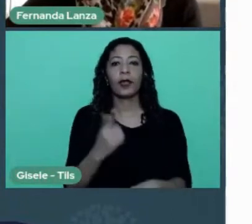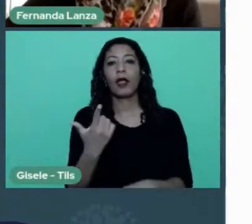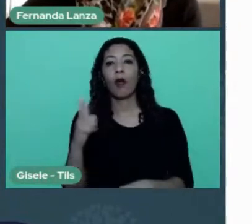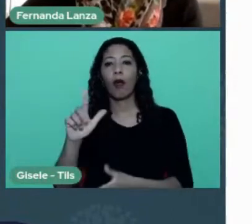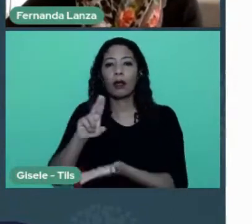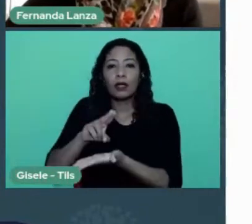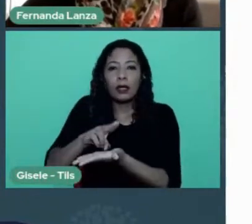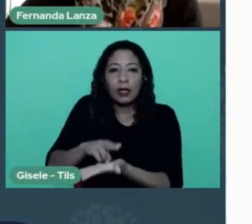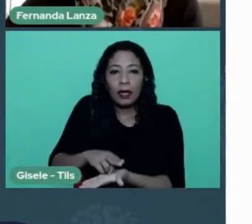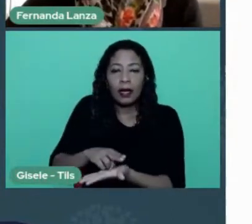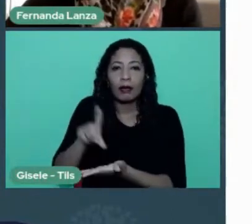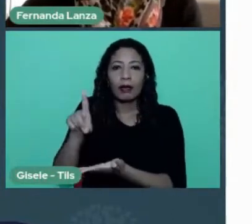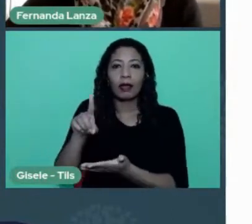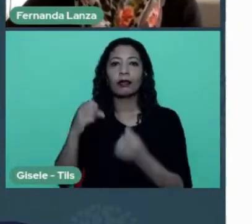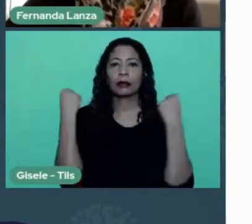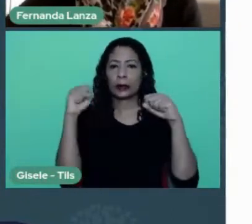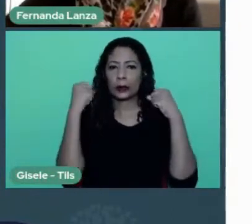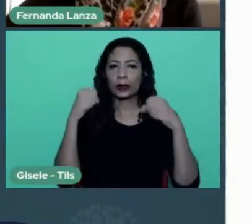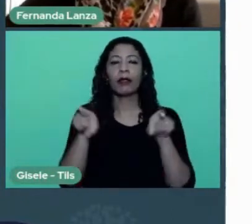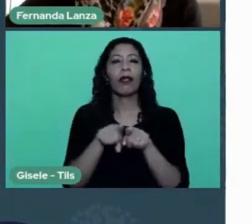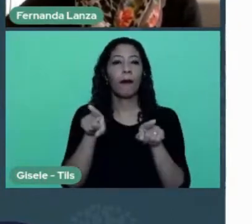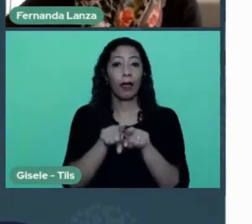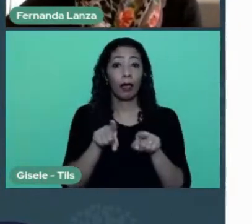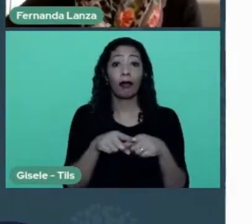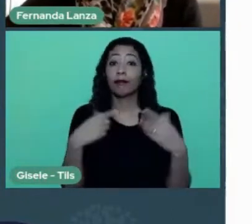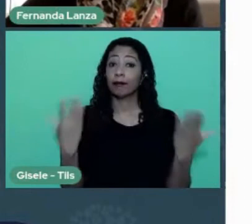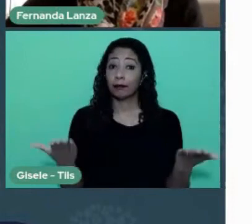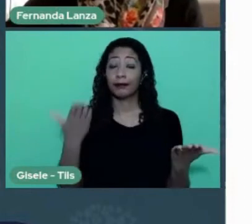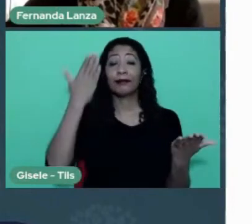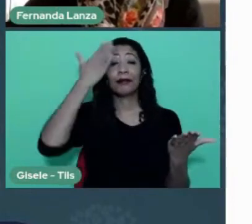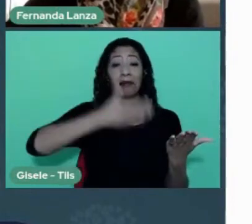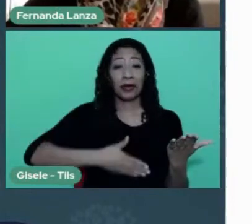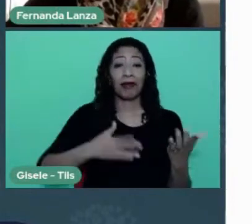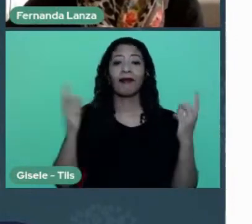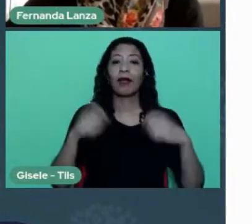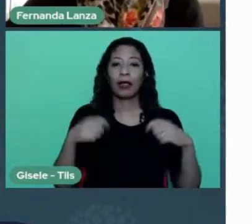internada fazendo exercício. Então é super possível que esse exercício seja realizado de